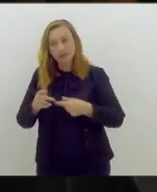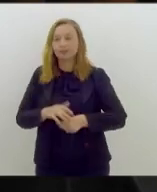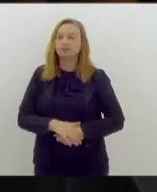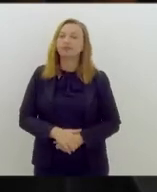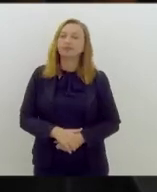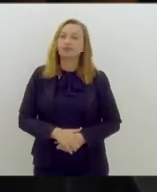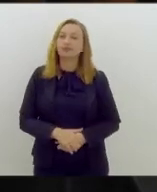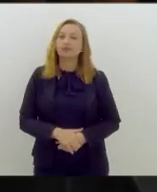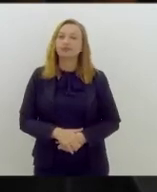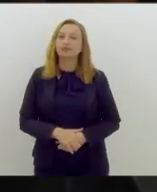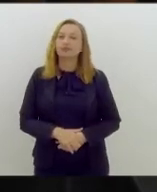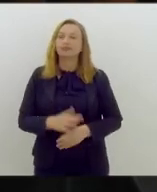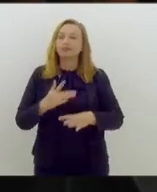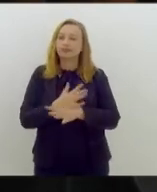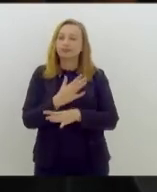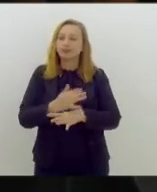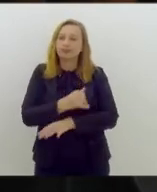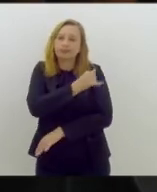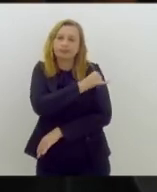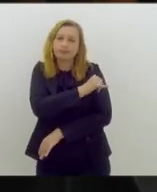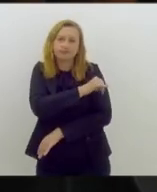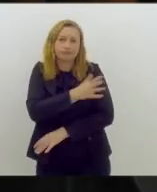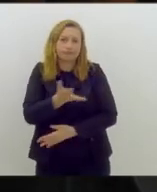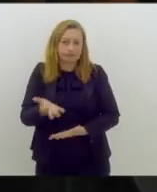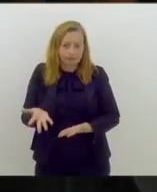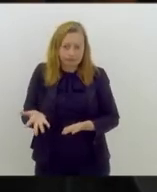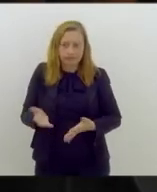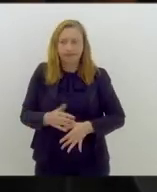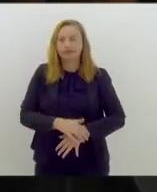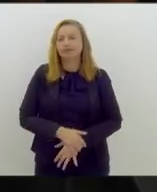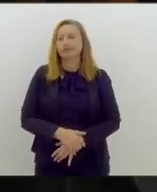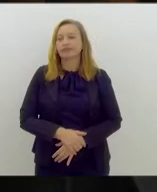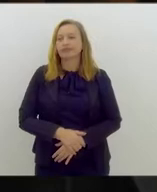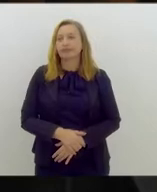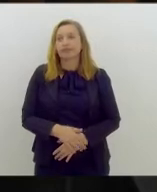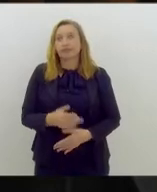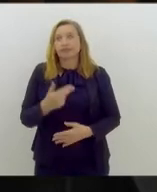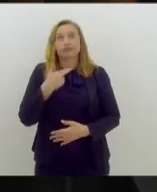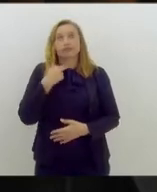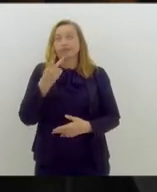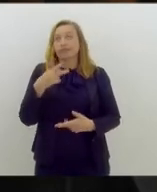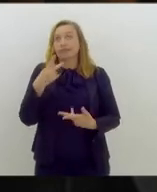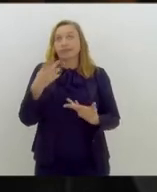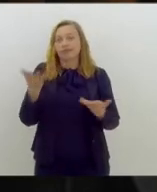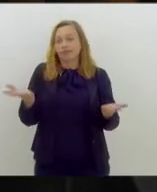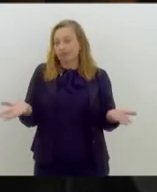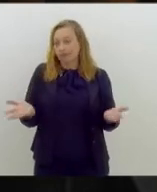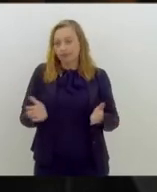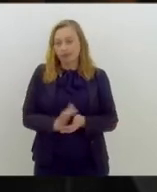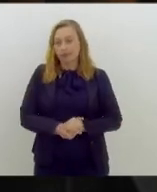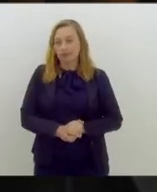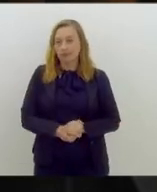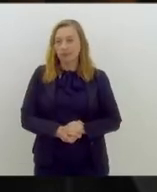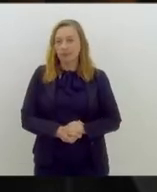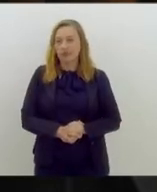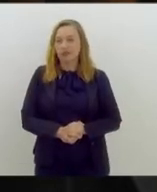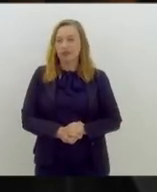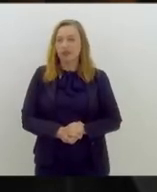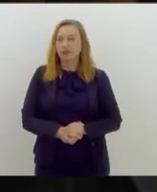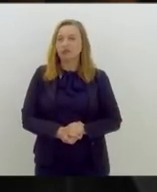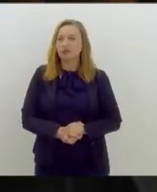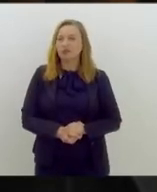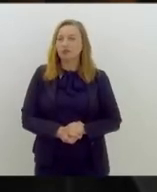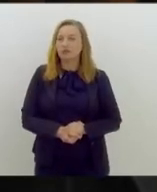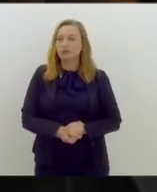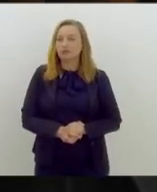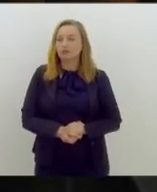e na Cidade do Rio de Janeiro nem se fala o volume eu queria